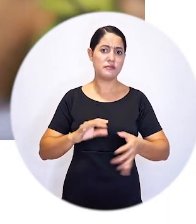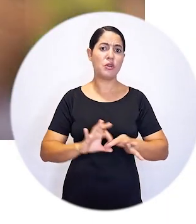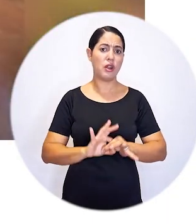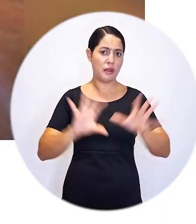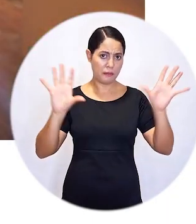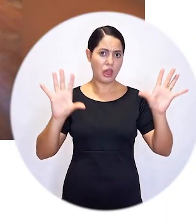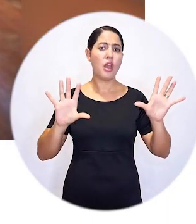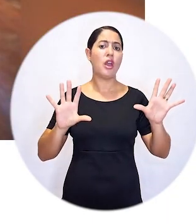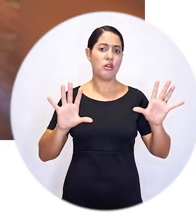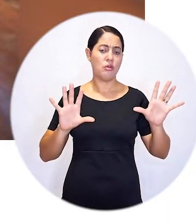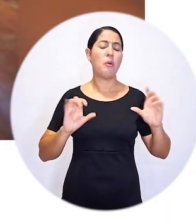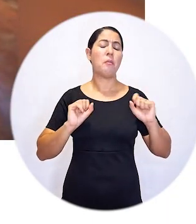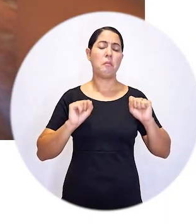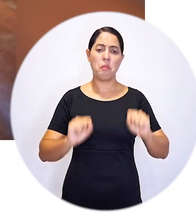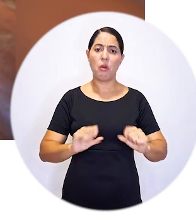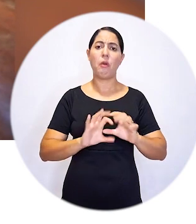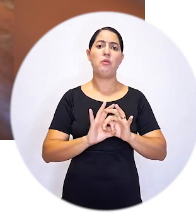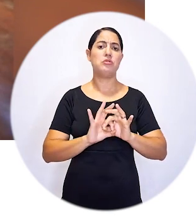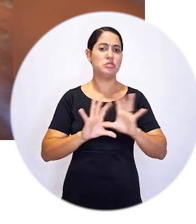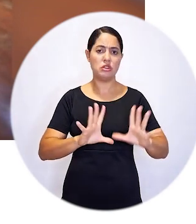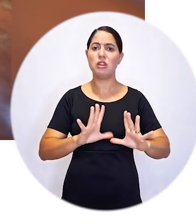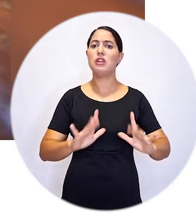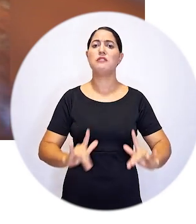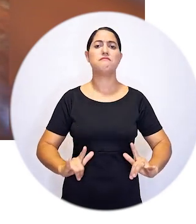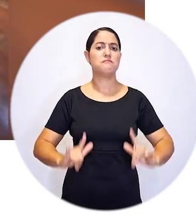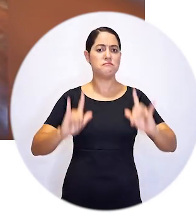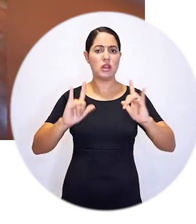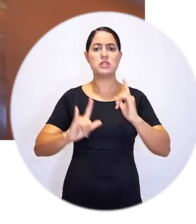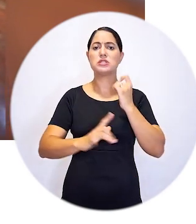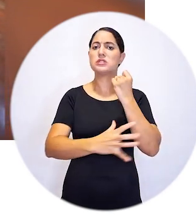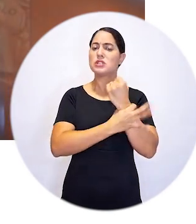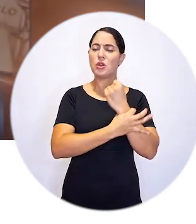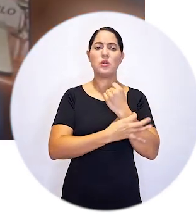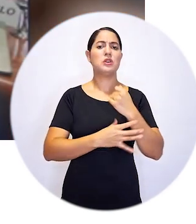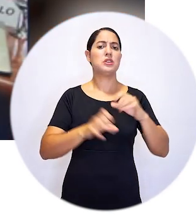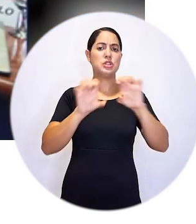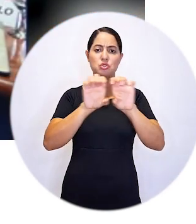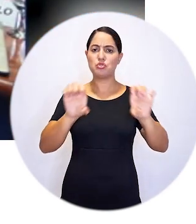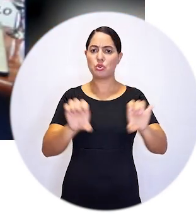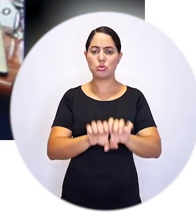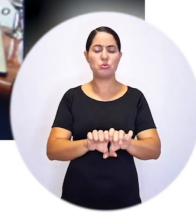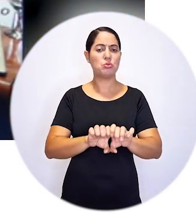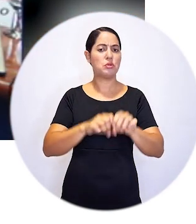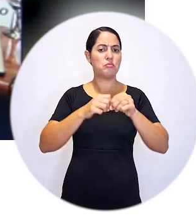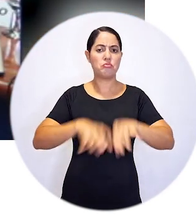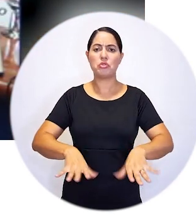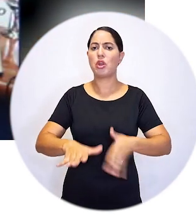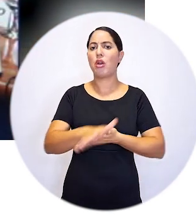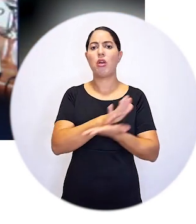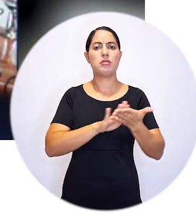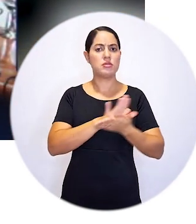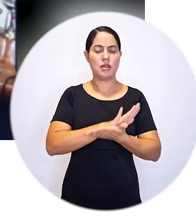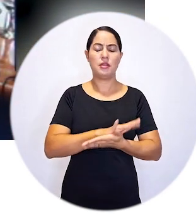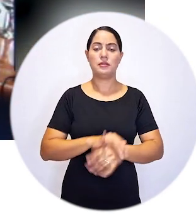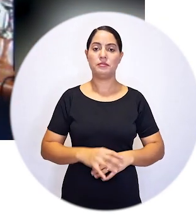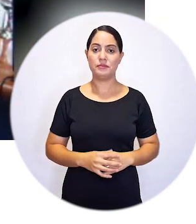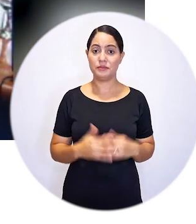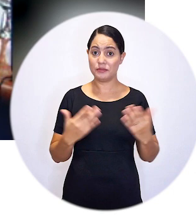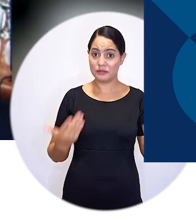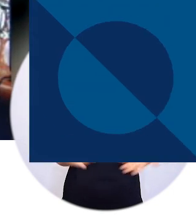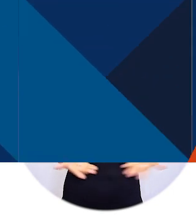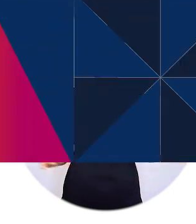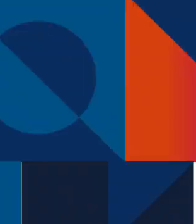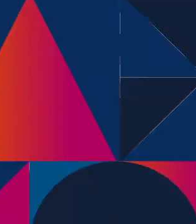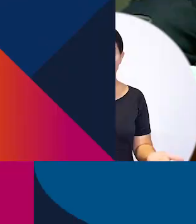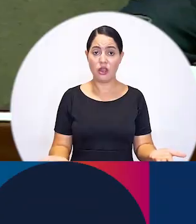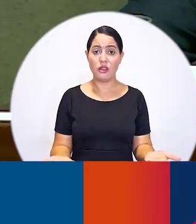Distrito Federal, que nos assegurou que não há nenhum dano estrutural. Portanto, as obras